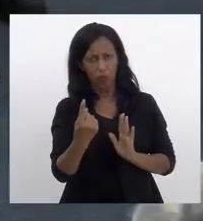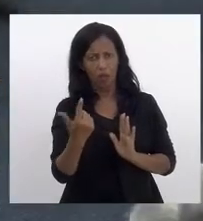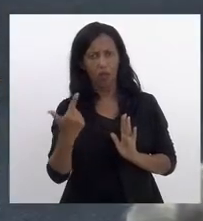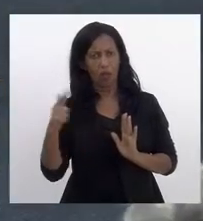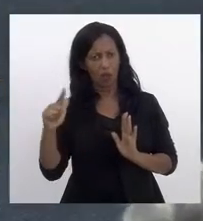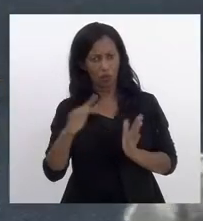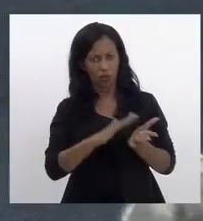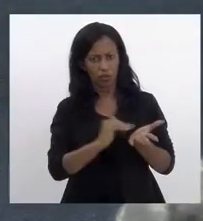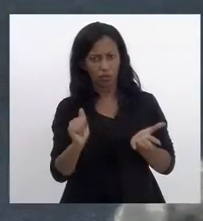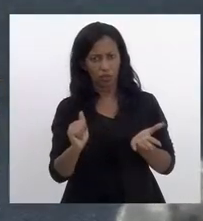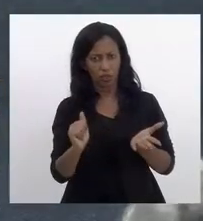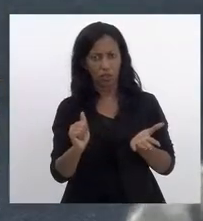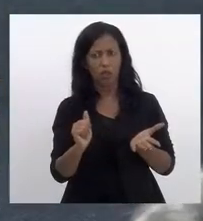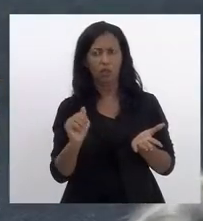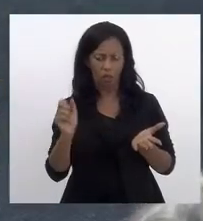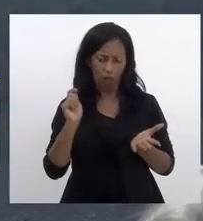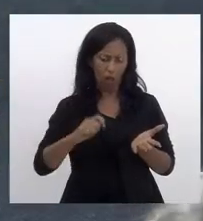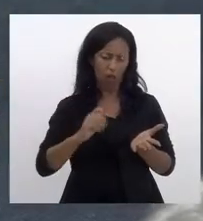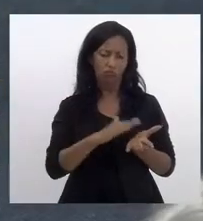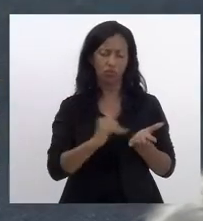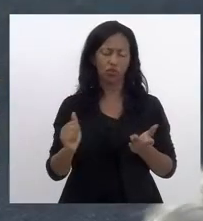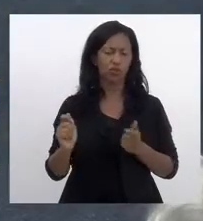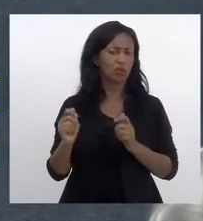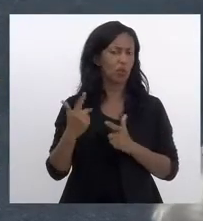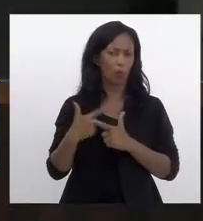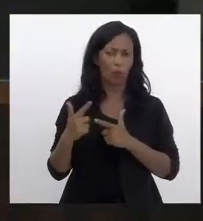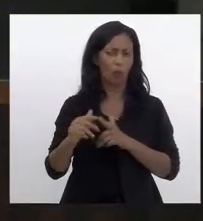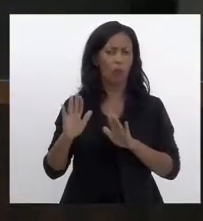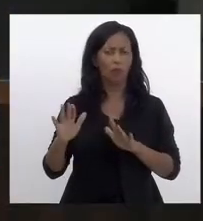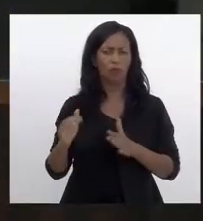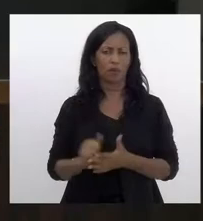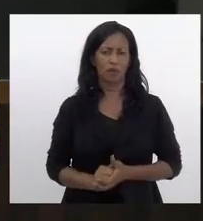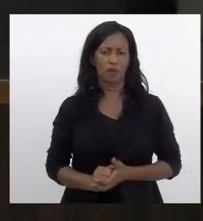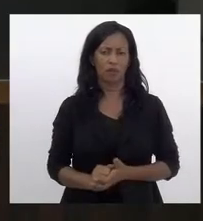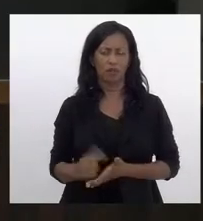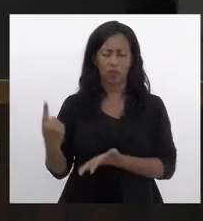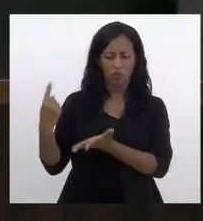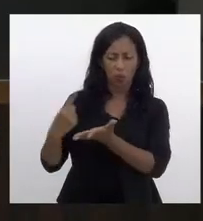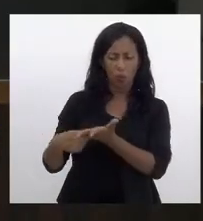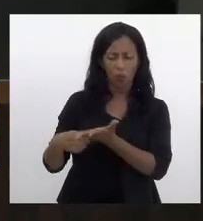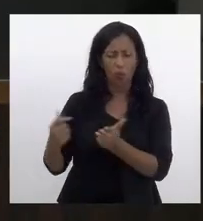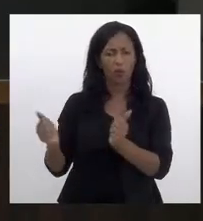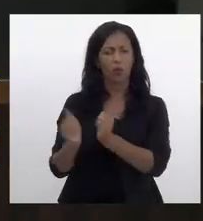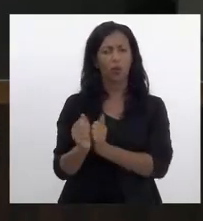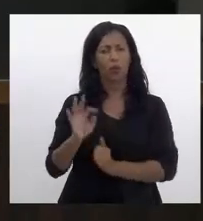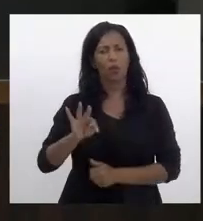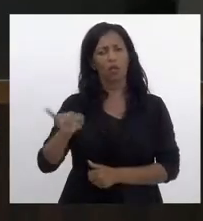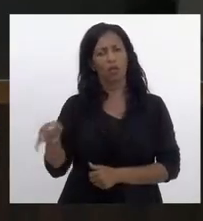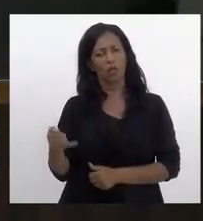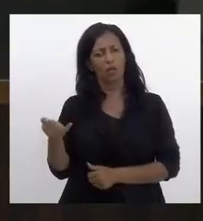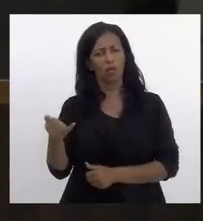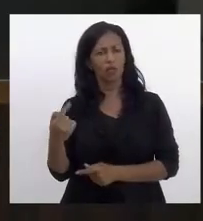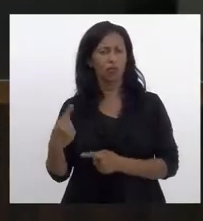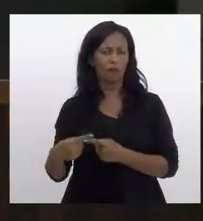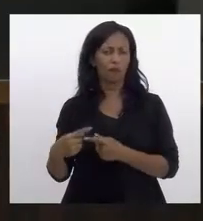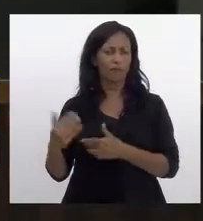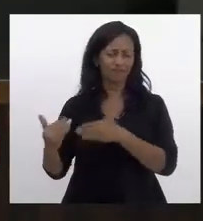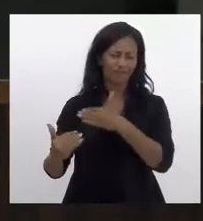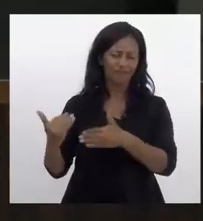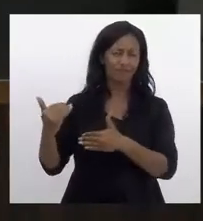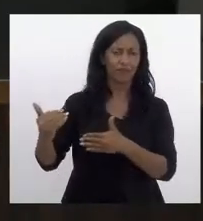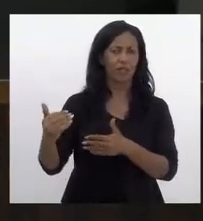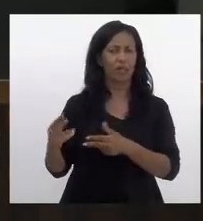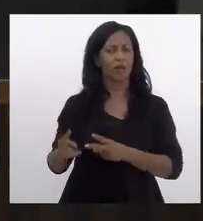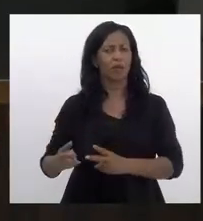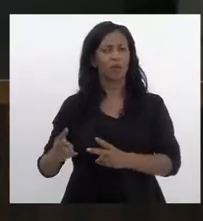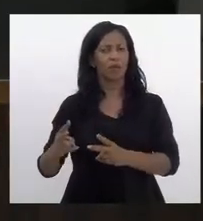já tinha tirado. Você retira? De redação. Retiro, sem problema. A gente faz combinado com o deputado, com o presidente do TJ, porque ele só dê